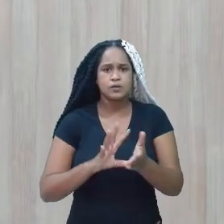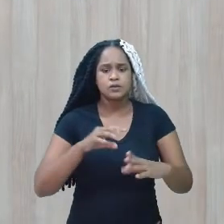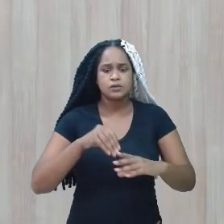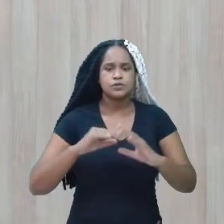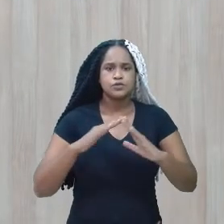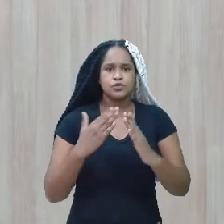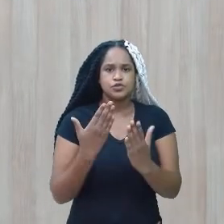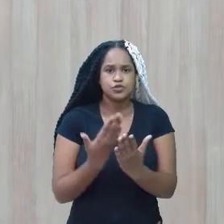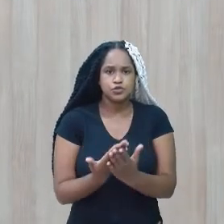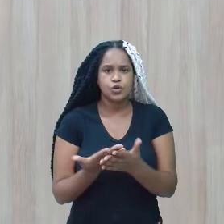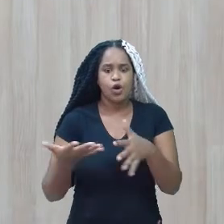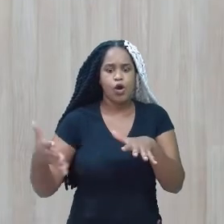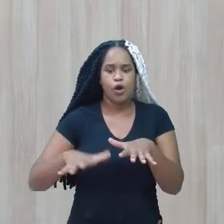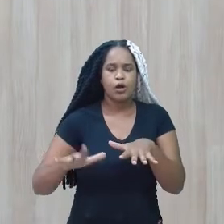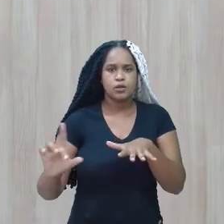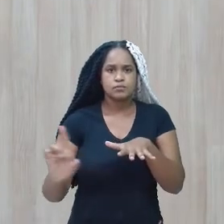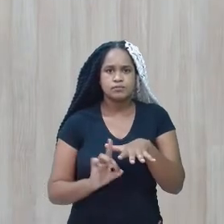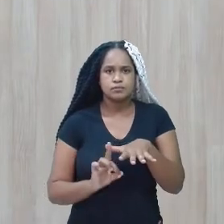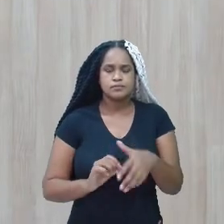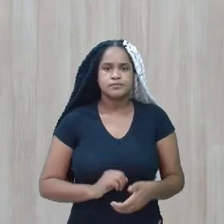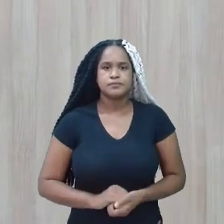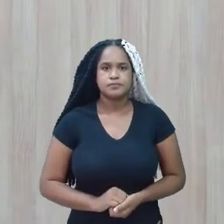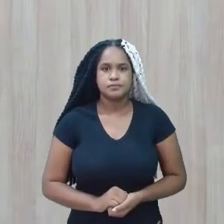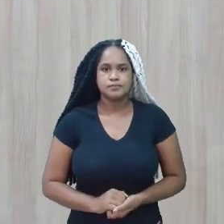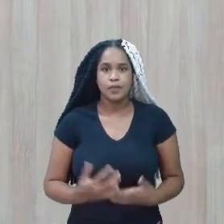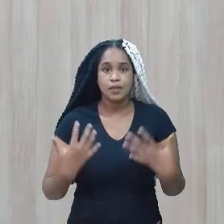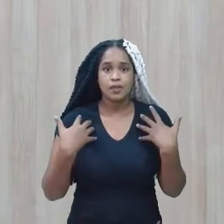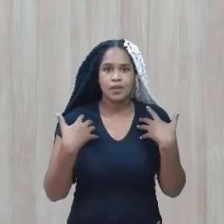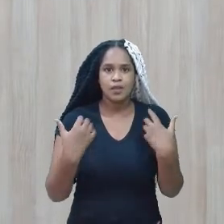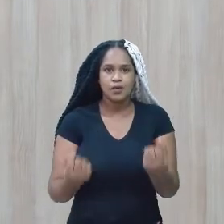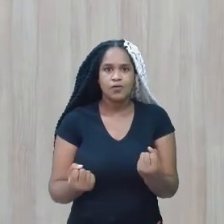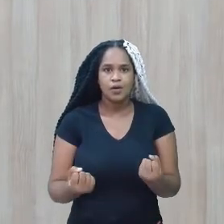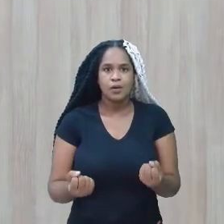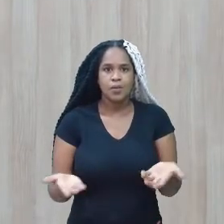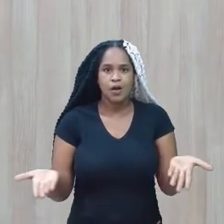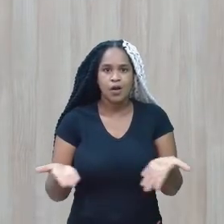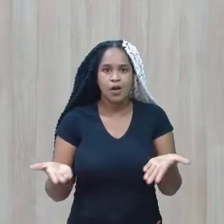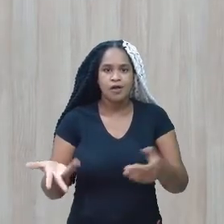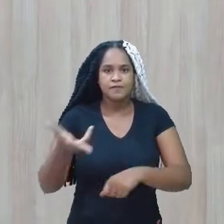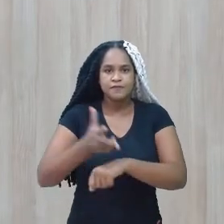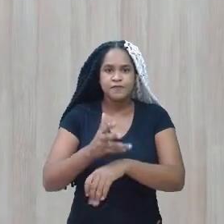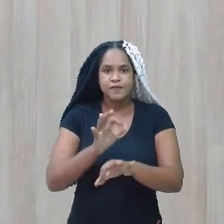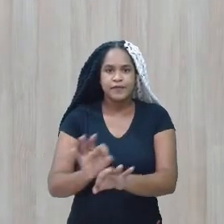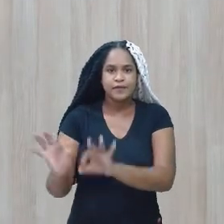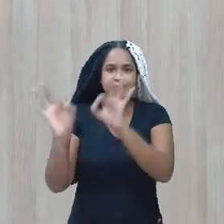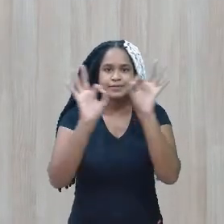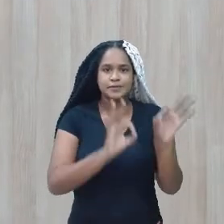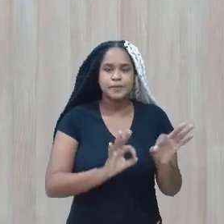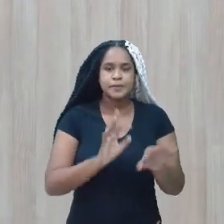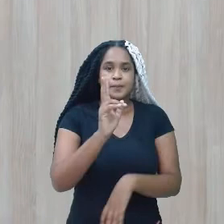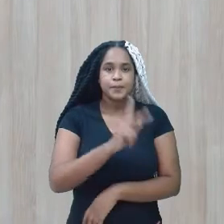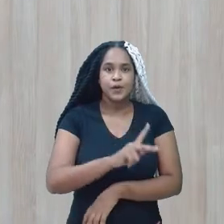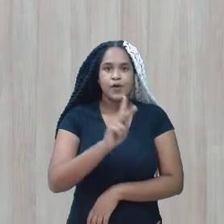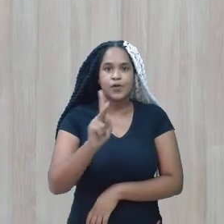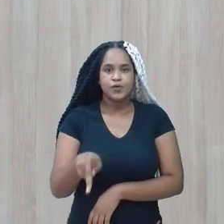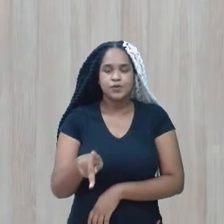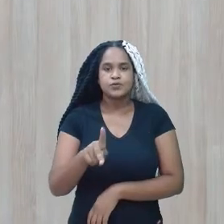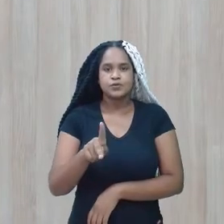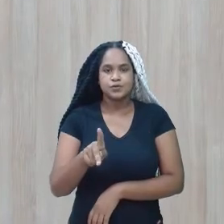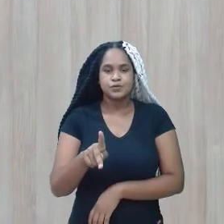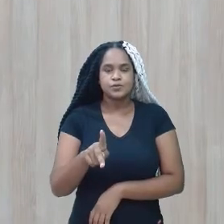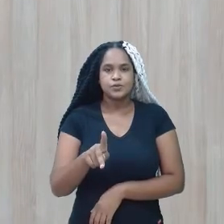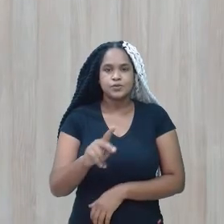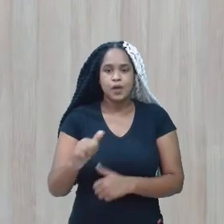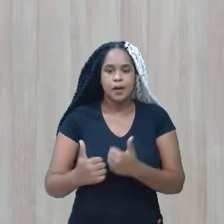uma escola inclusiva. Vamos lá, vamos agora para o vídeo do apoio